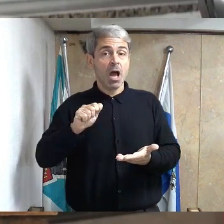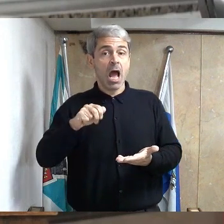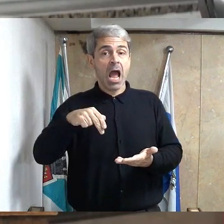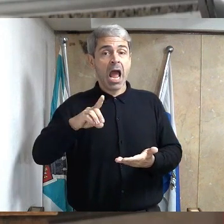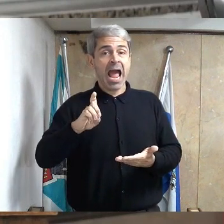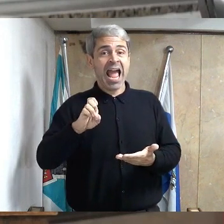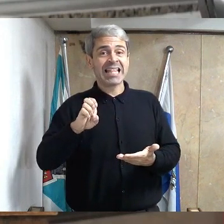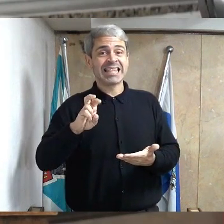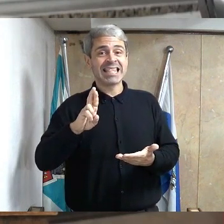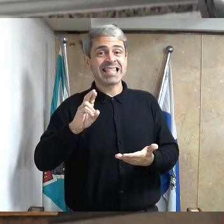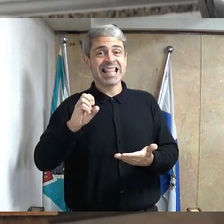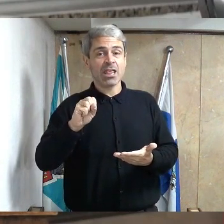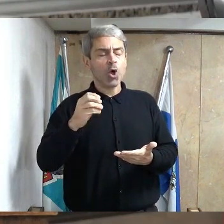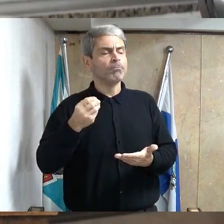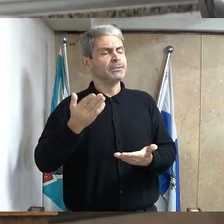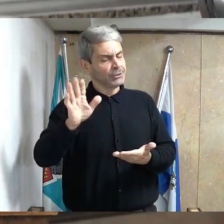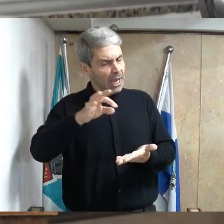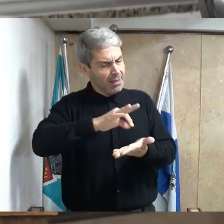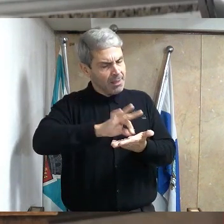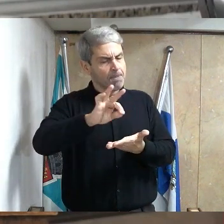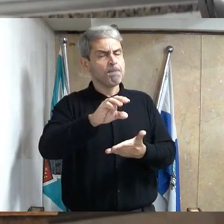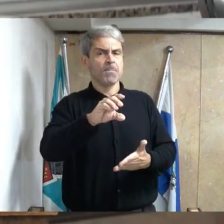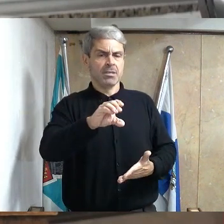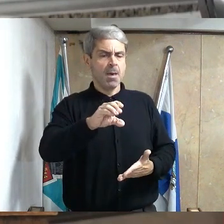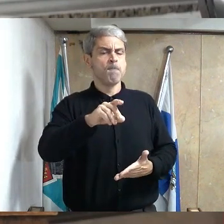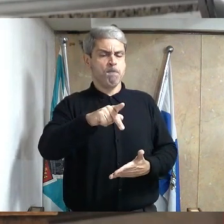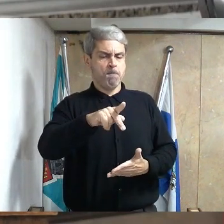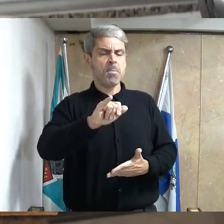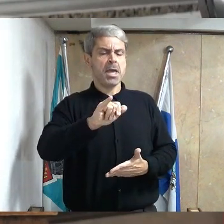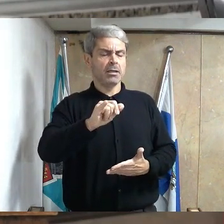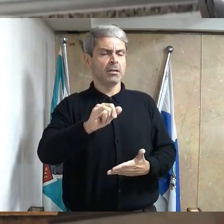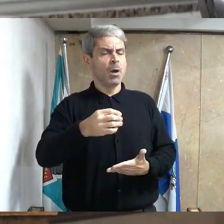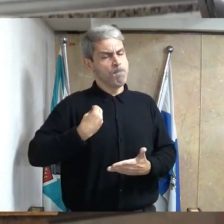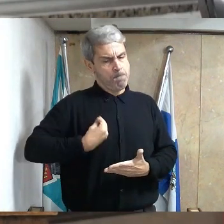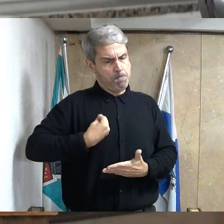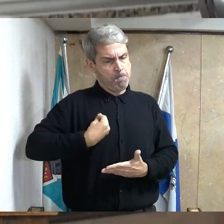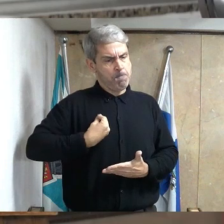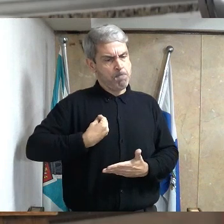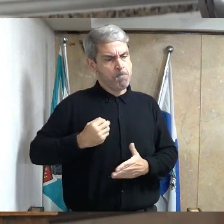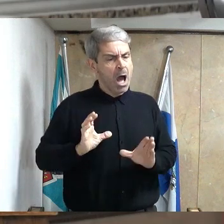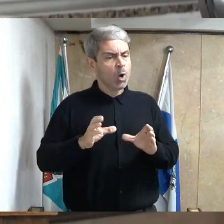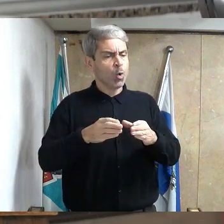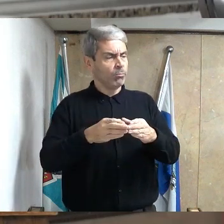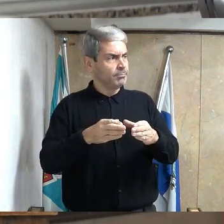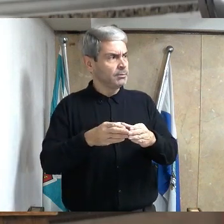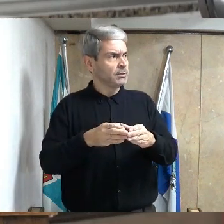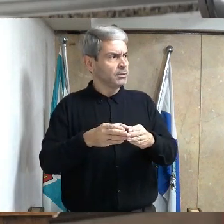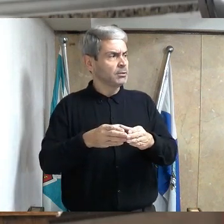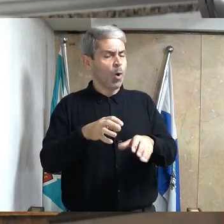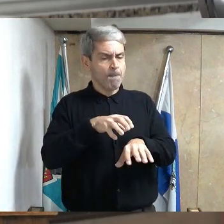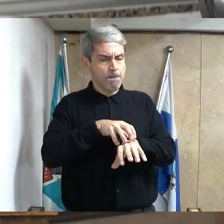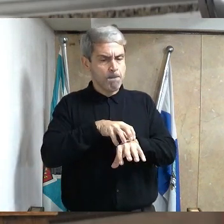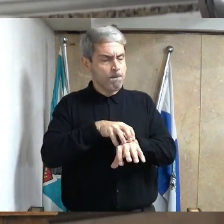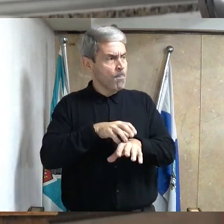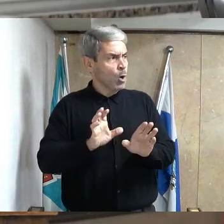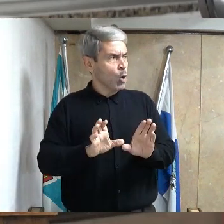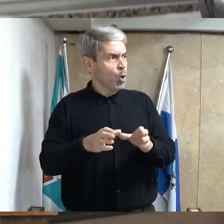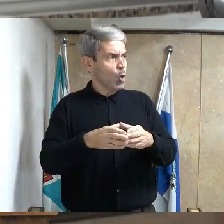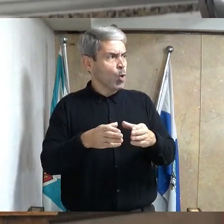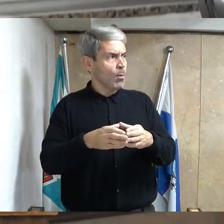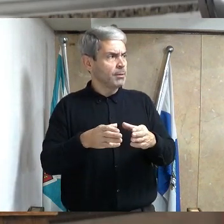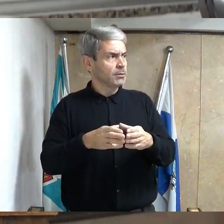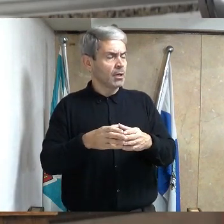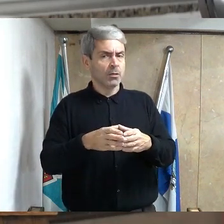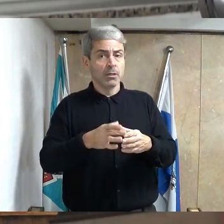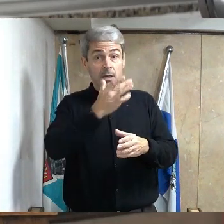que eu já assinei a CPI. Eu faço parte da comissão, sou presidente da comissão de pessoas